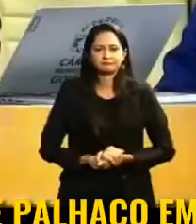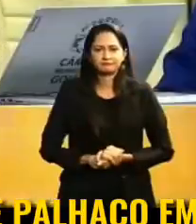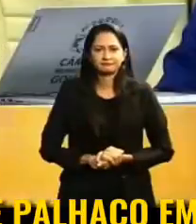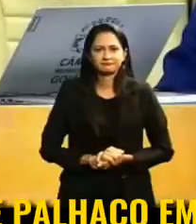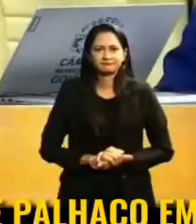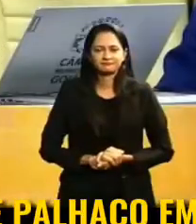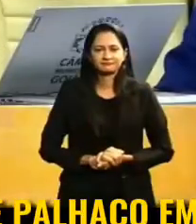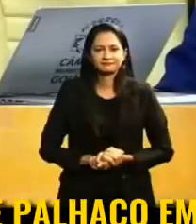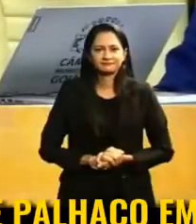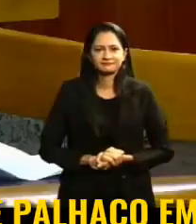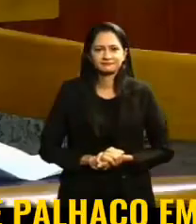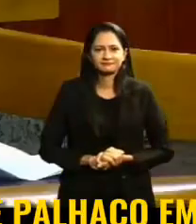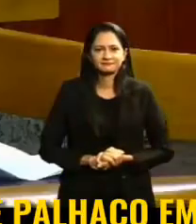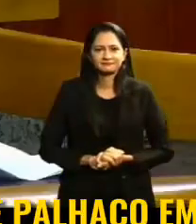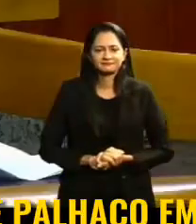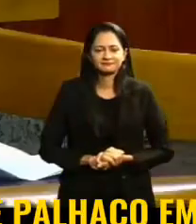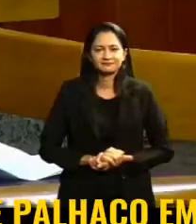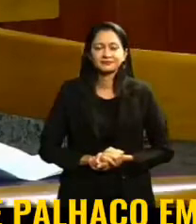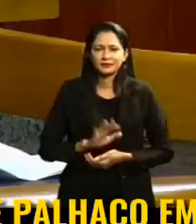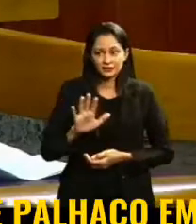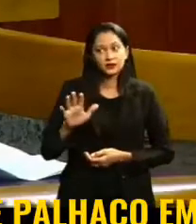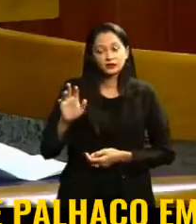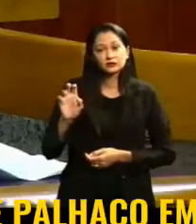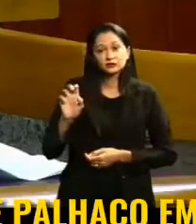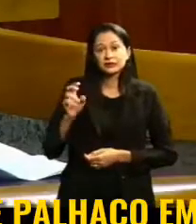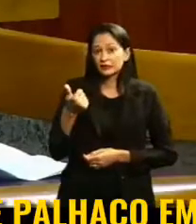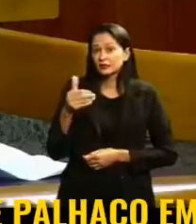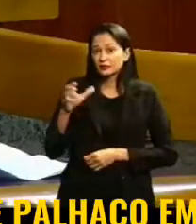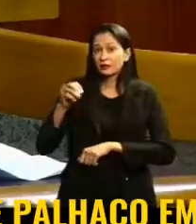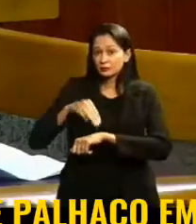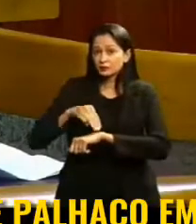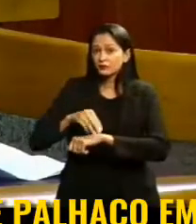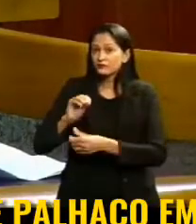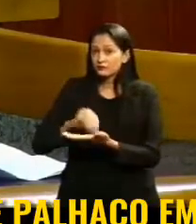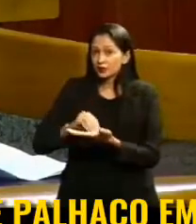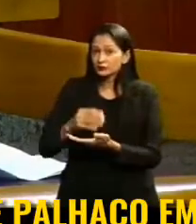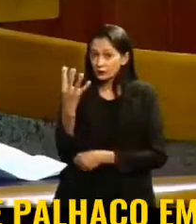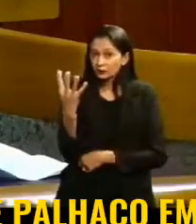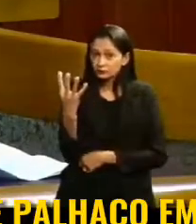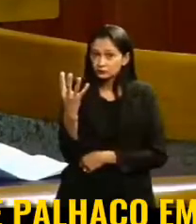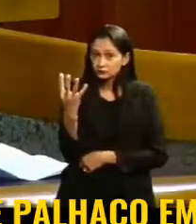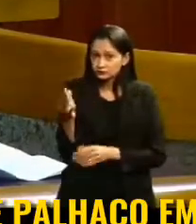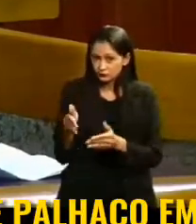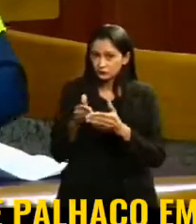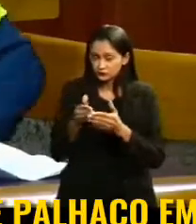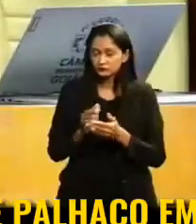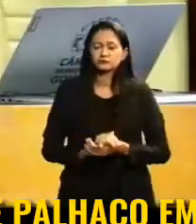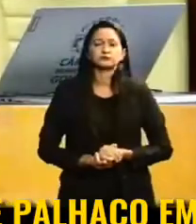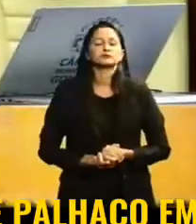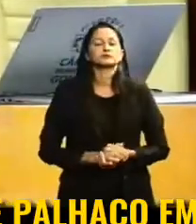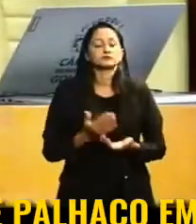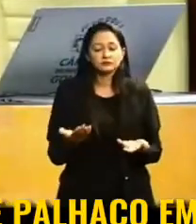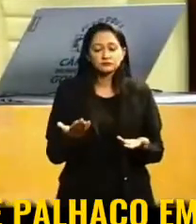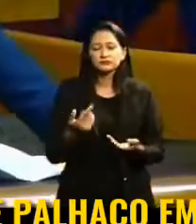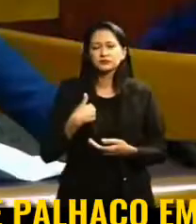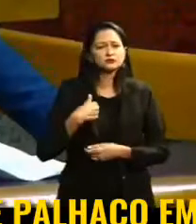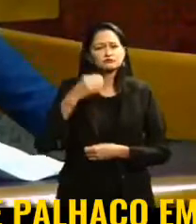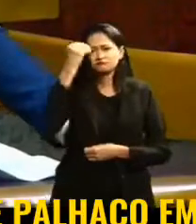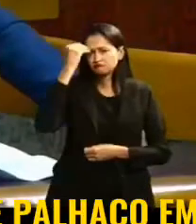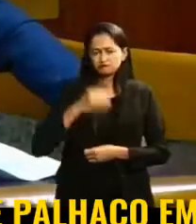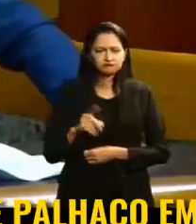10 segundos. É 10 minutos, só marcou 6. Está faltando 4. Está faltando 4? Tá. Então eu não irei